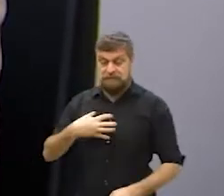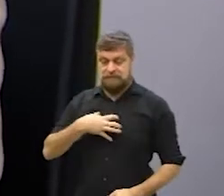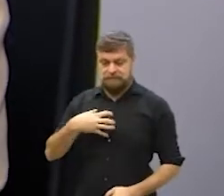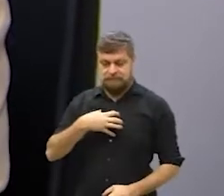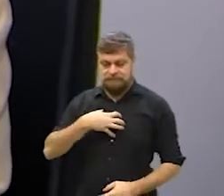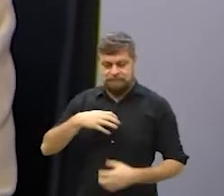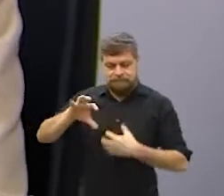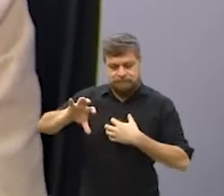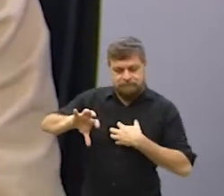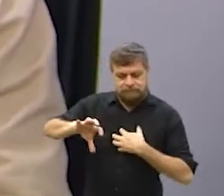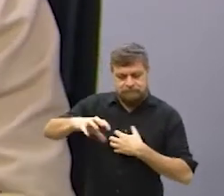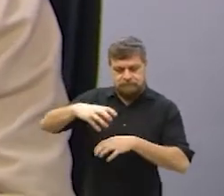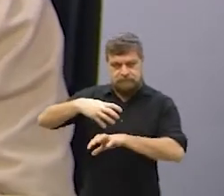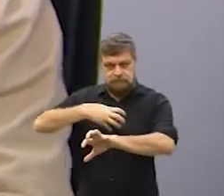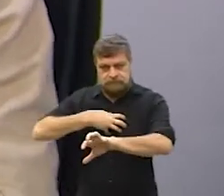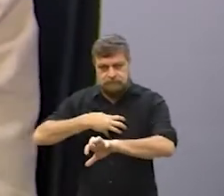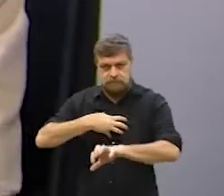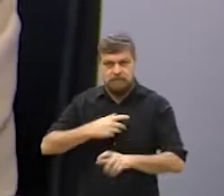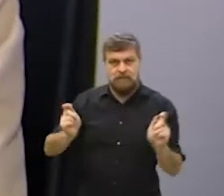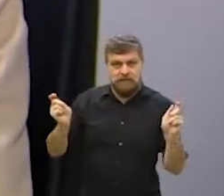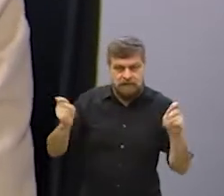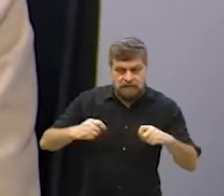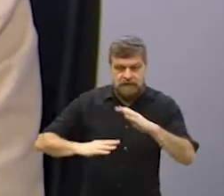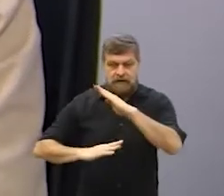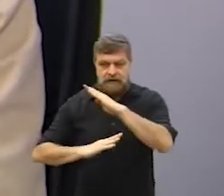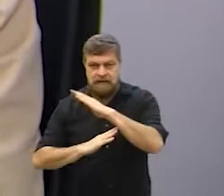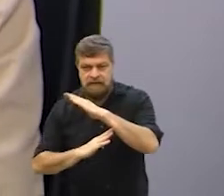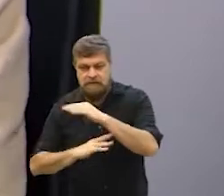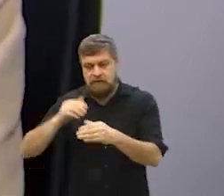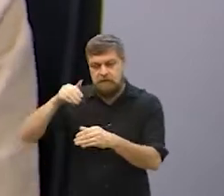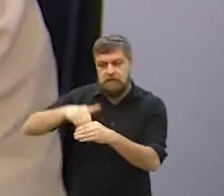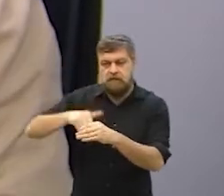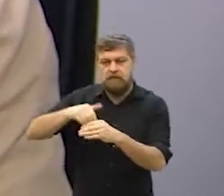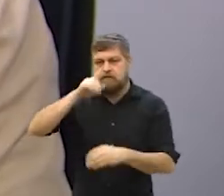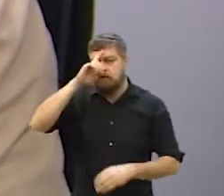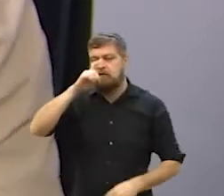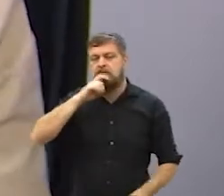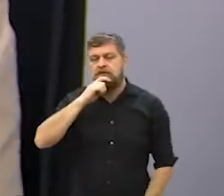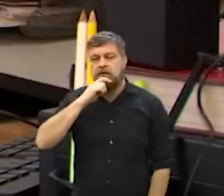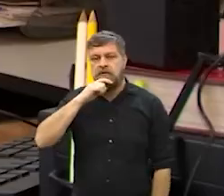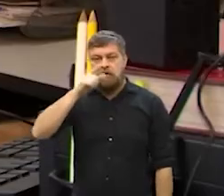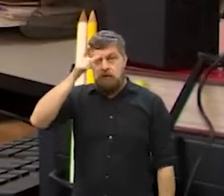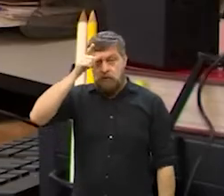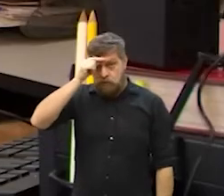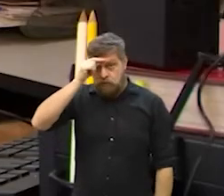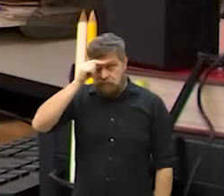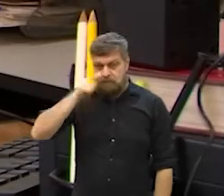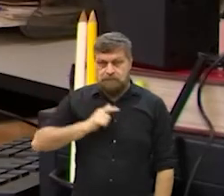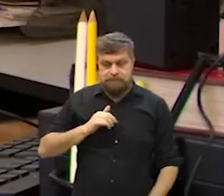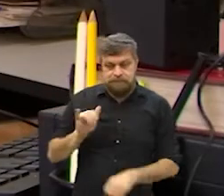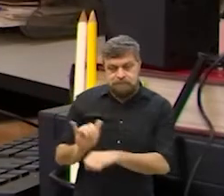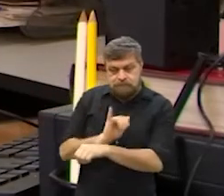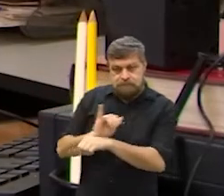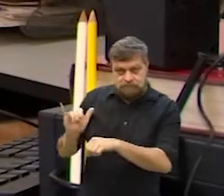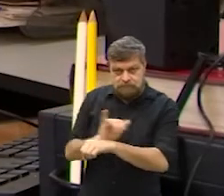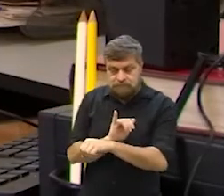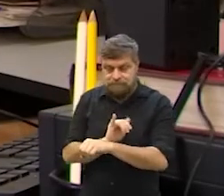nós podemos tramitar isso aqui com certa tranquilidade uma